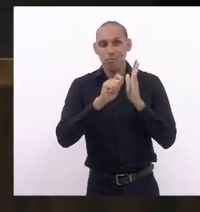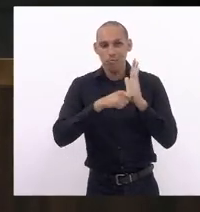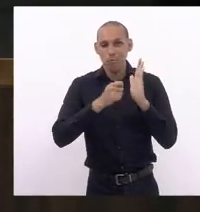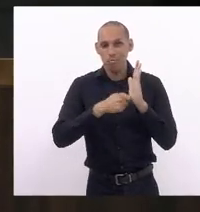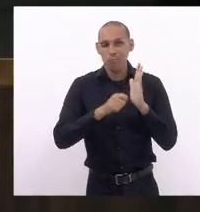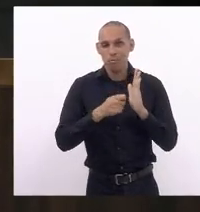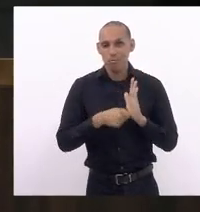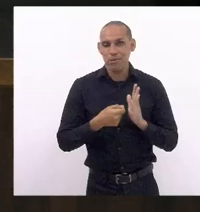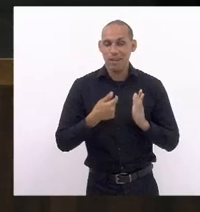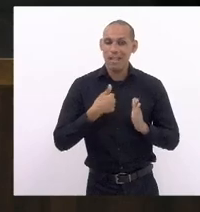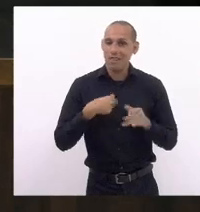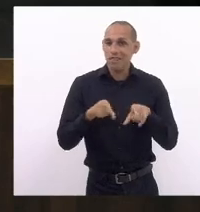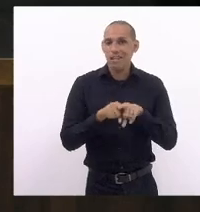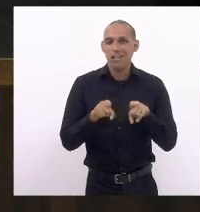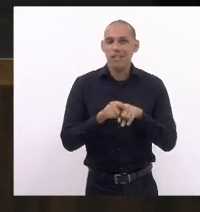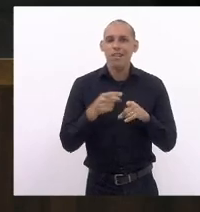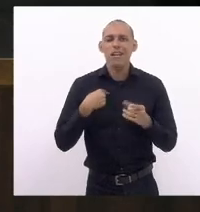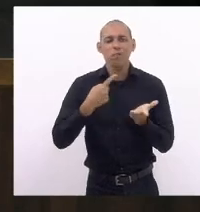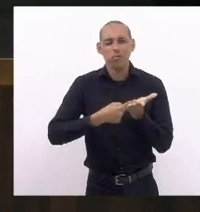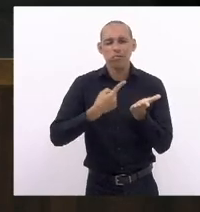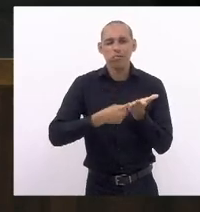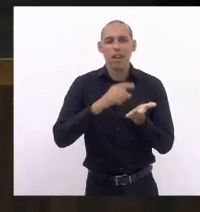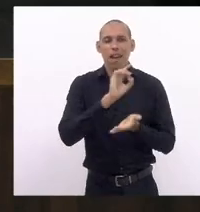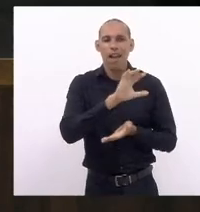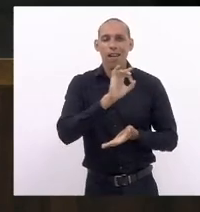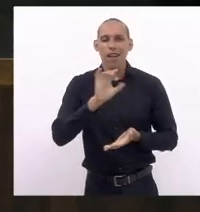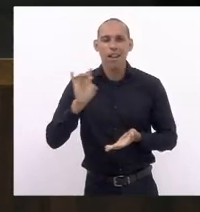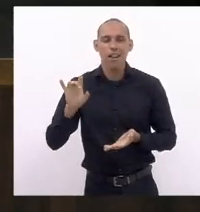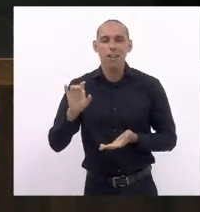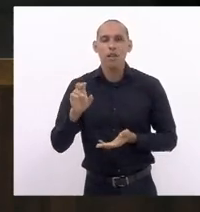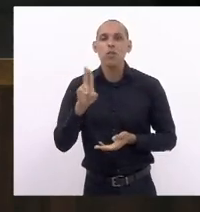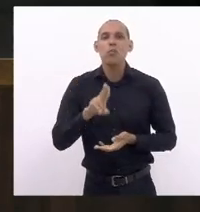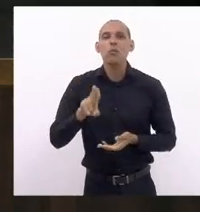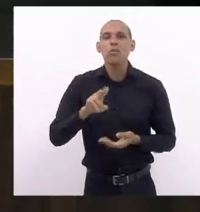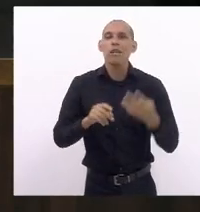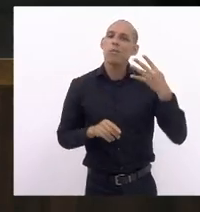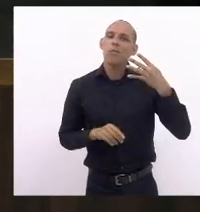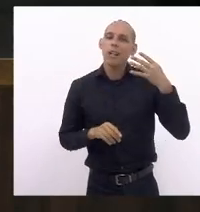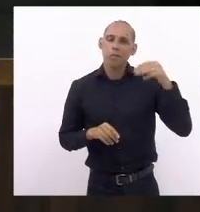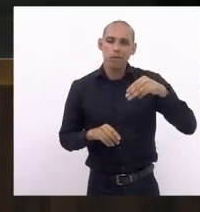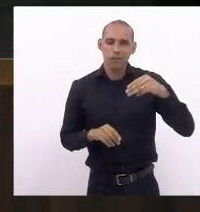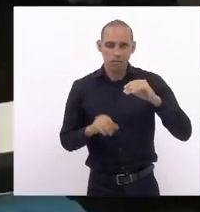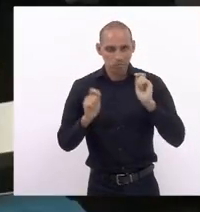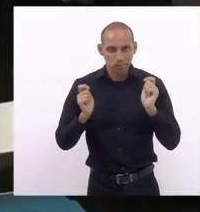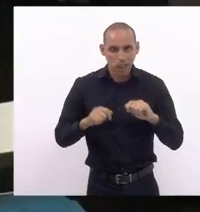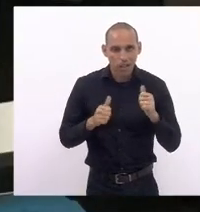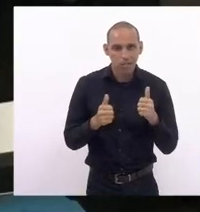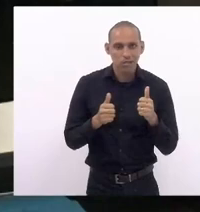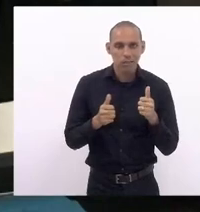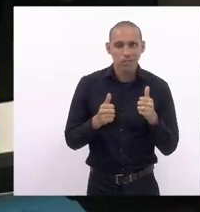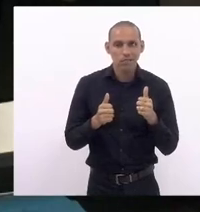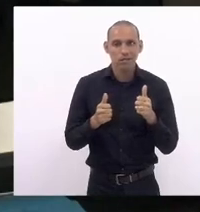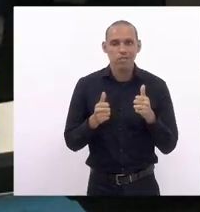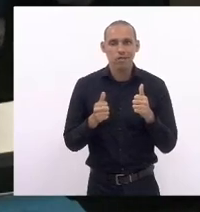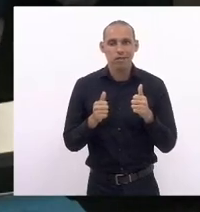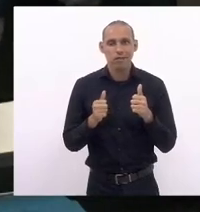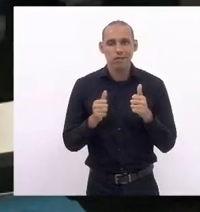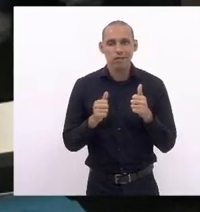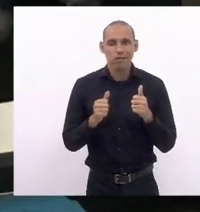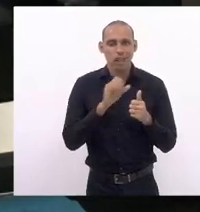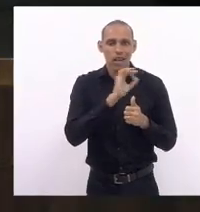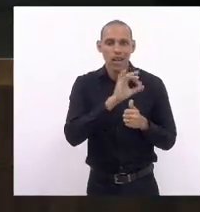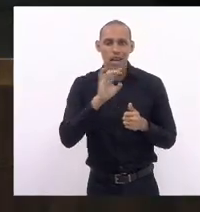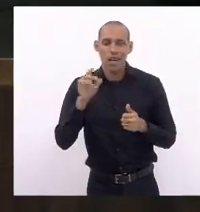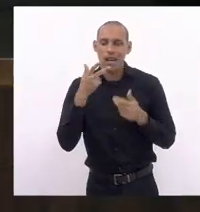eu, eu queria firmar um acordo aqui que cada um faça uso apenas de 4 minutos. É possível? Que assim dá oportunidade